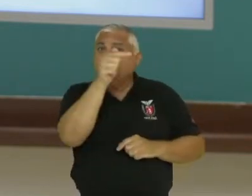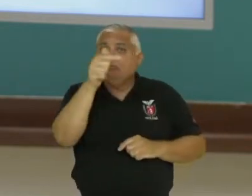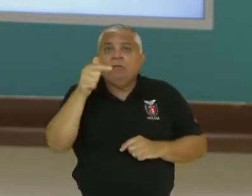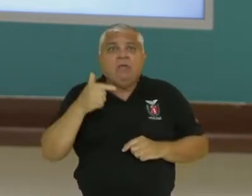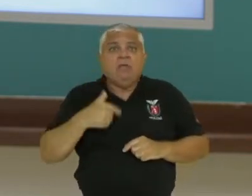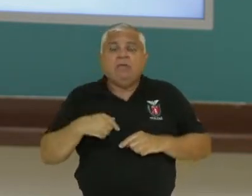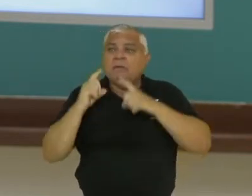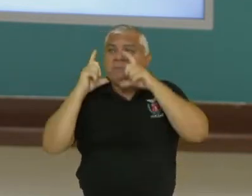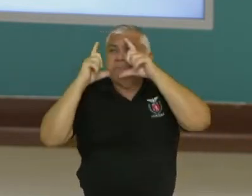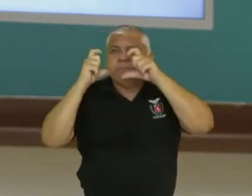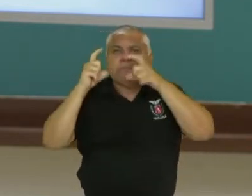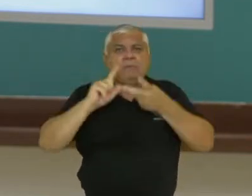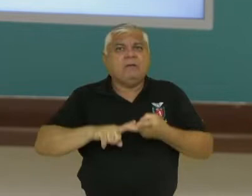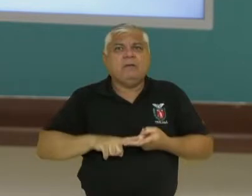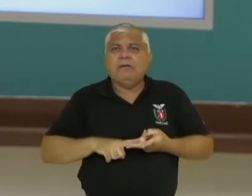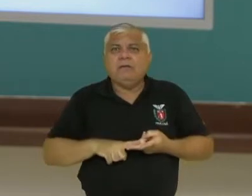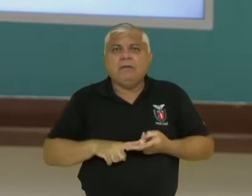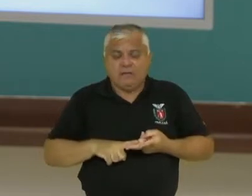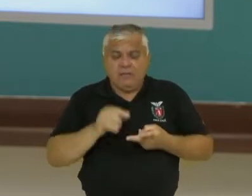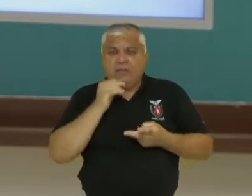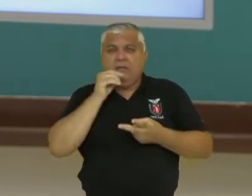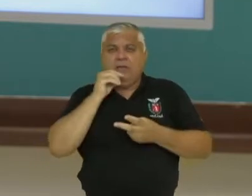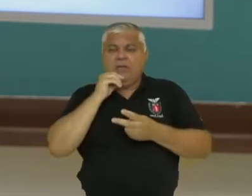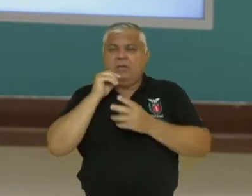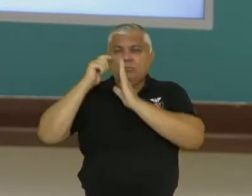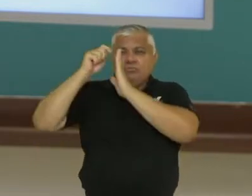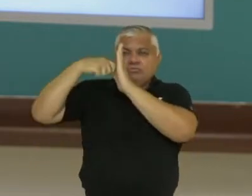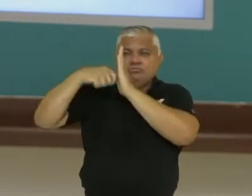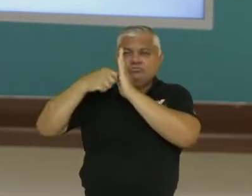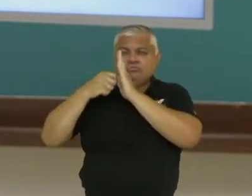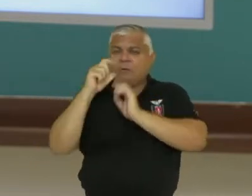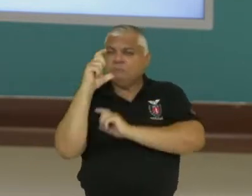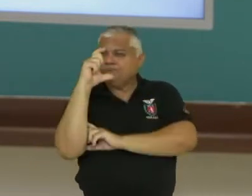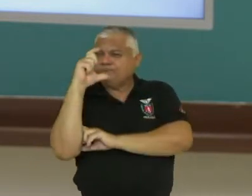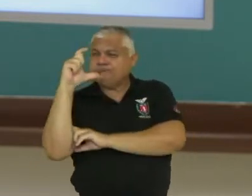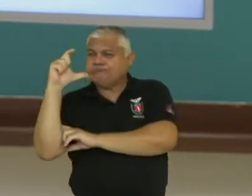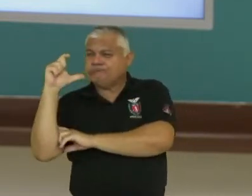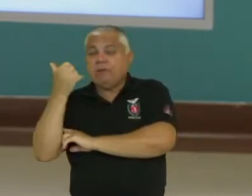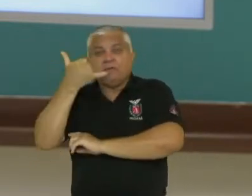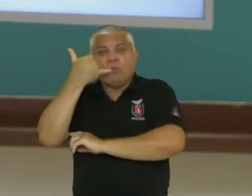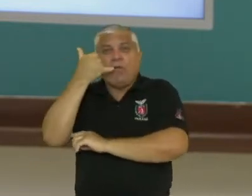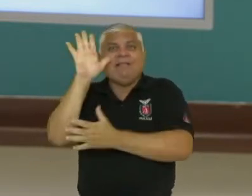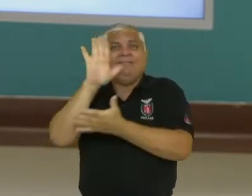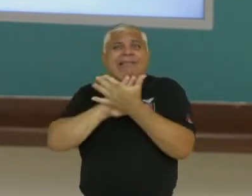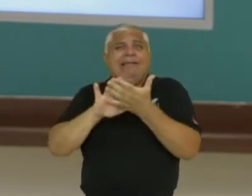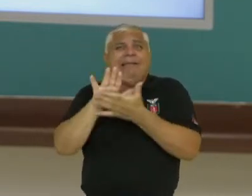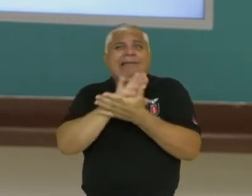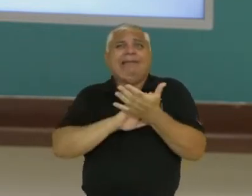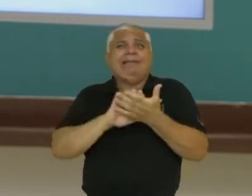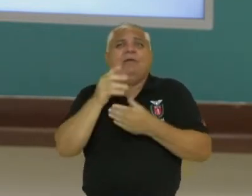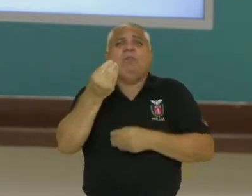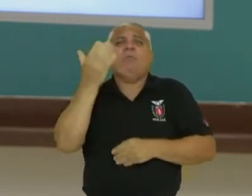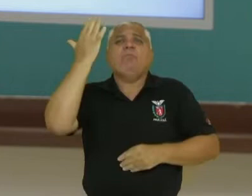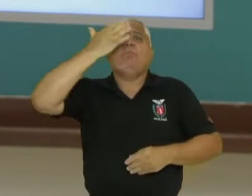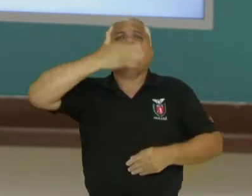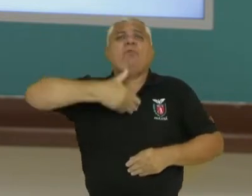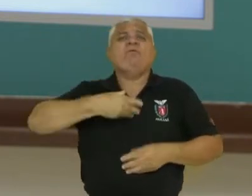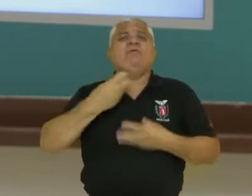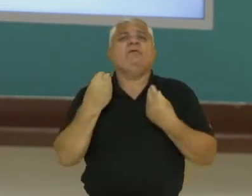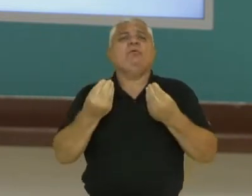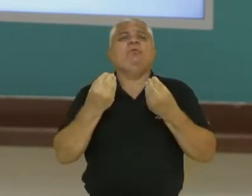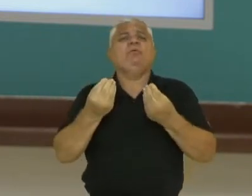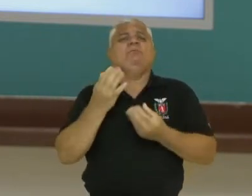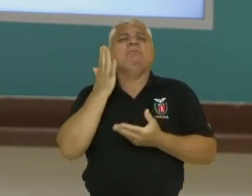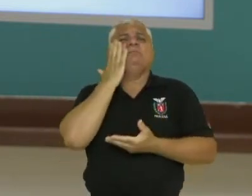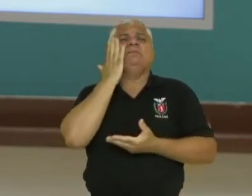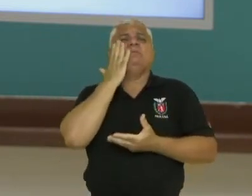máquina fotográfica, não tinha filmadora, nem celular para registrar. Então, como que a gente tem noção de como